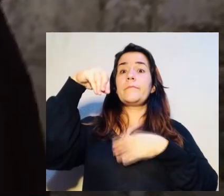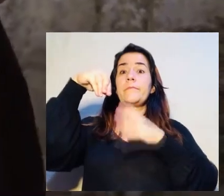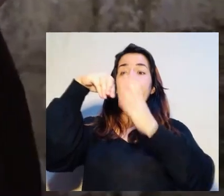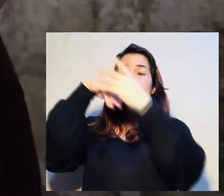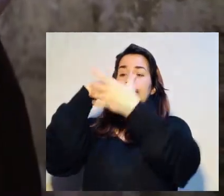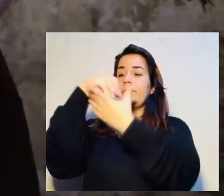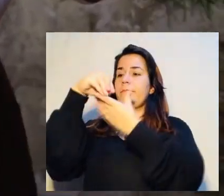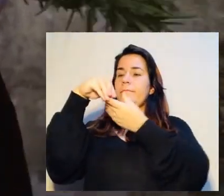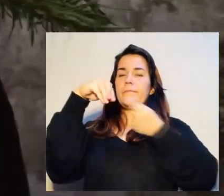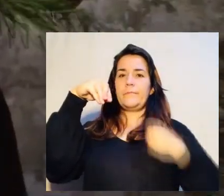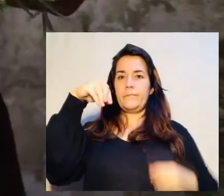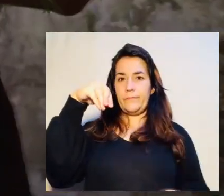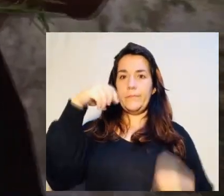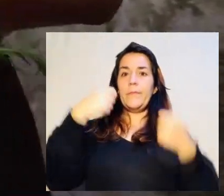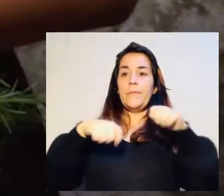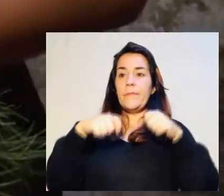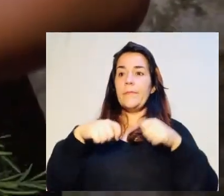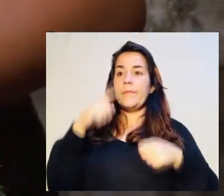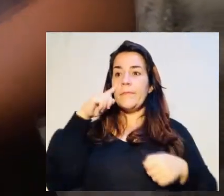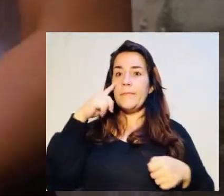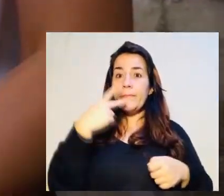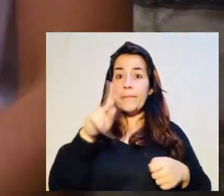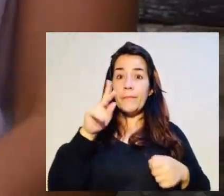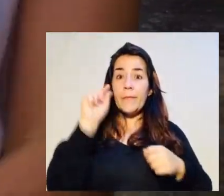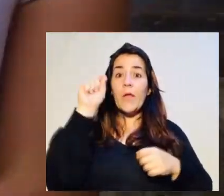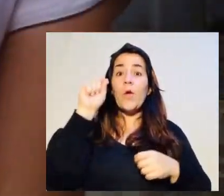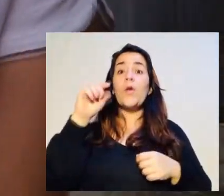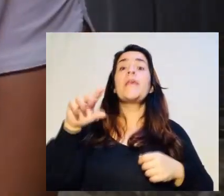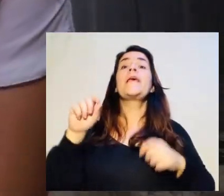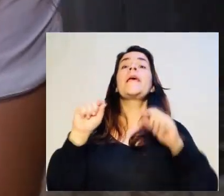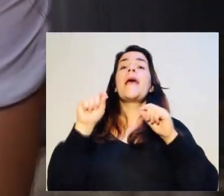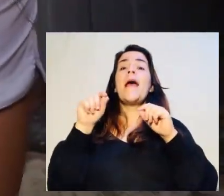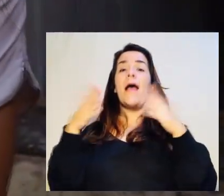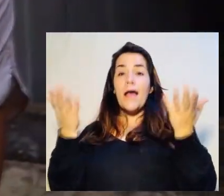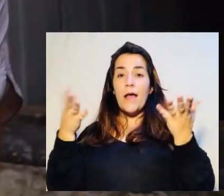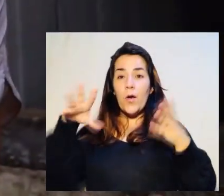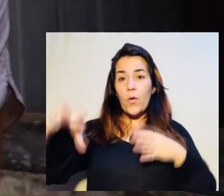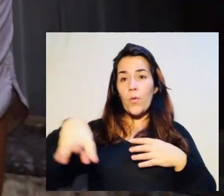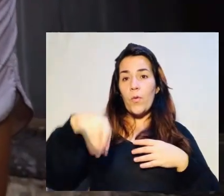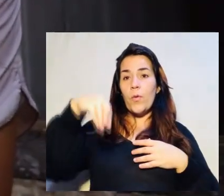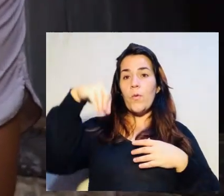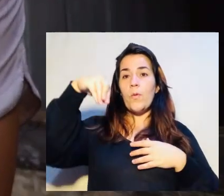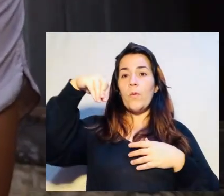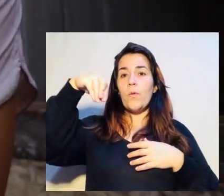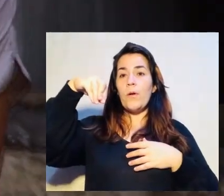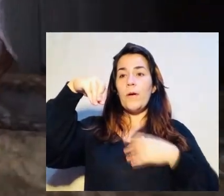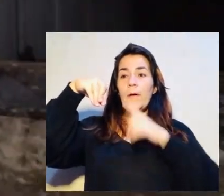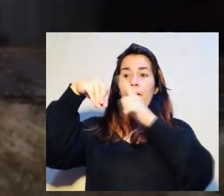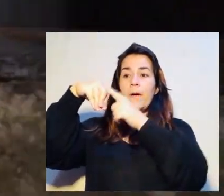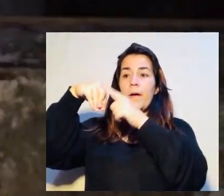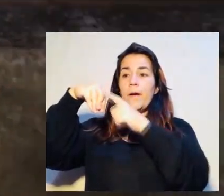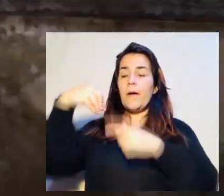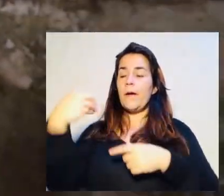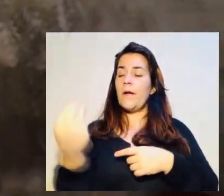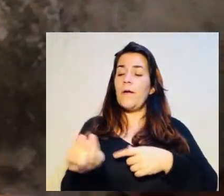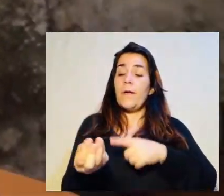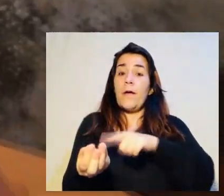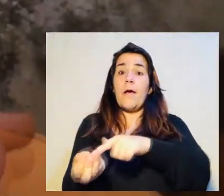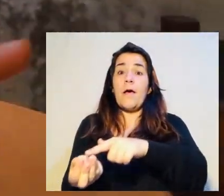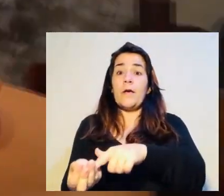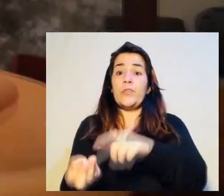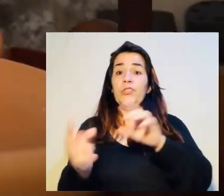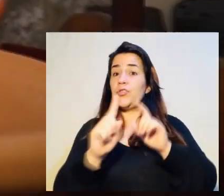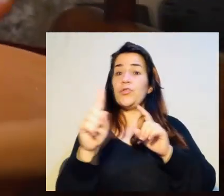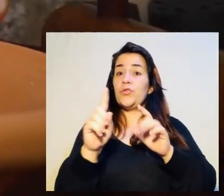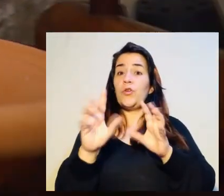encher de erva. Vou até fazer uma pausa aqui. O que é um punhado? Mãozinha cheia de